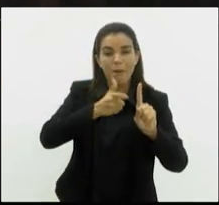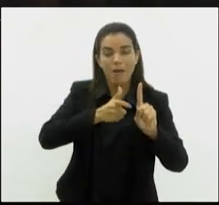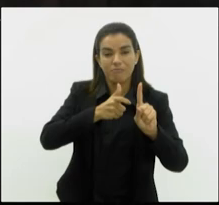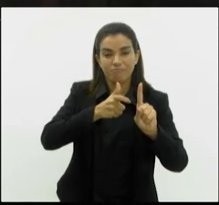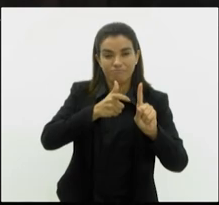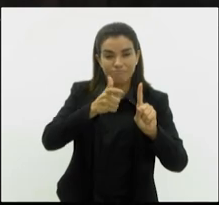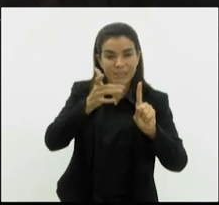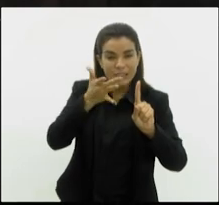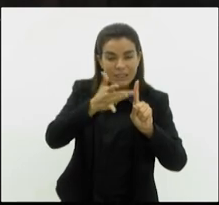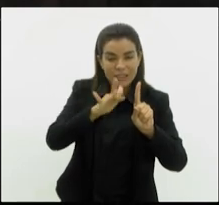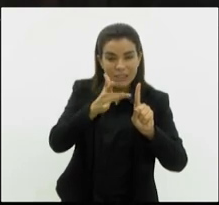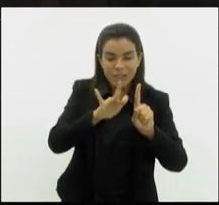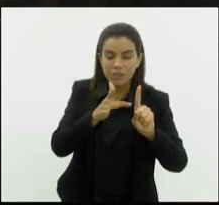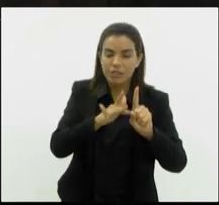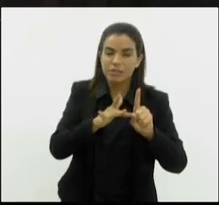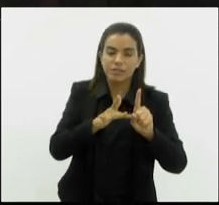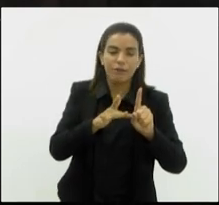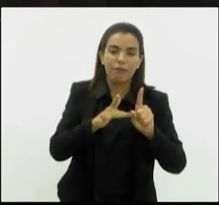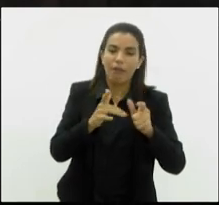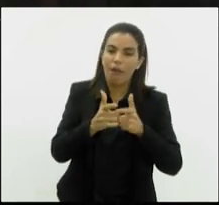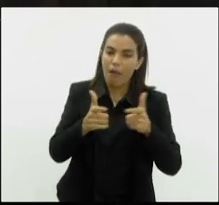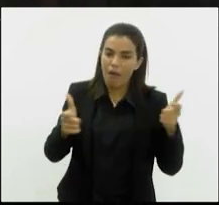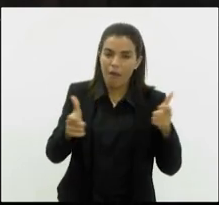acontece em grande escala.